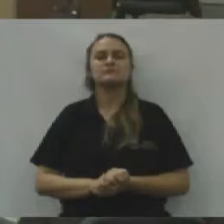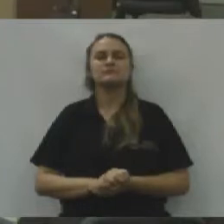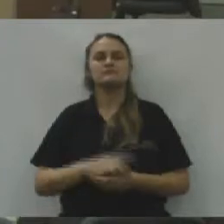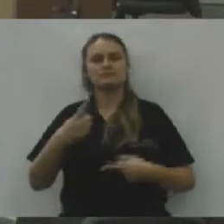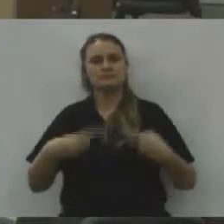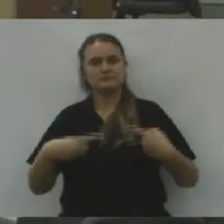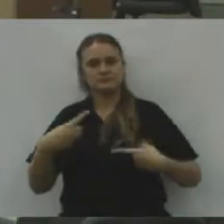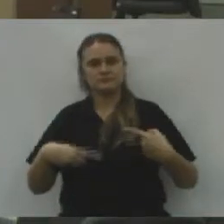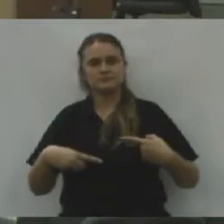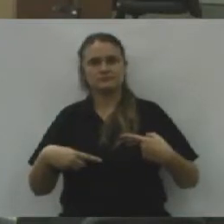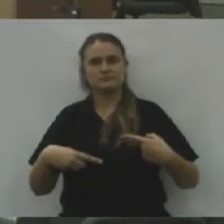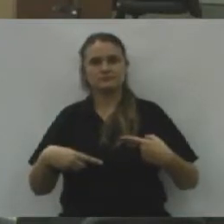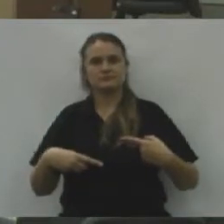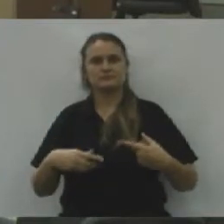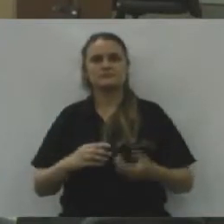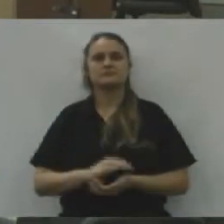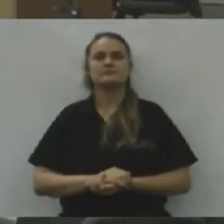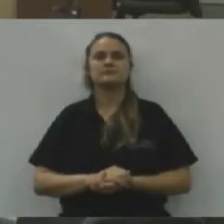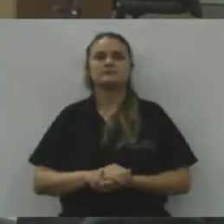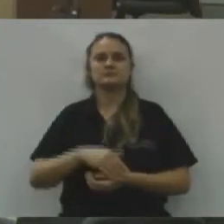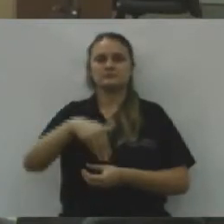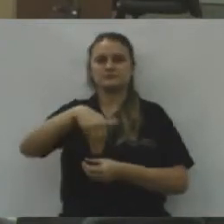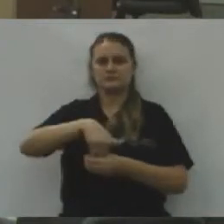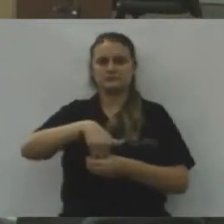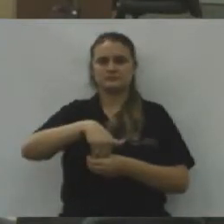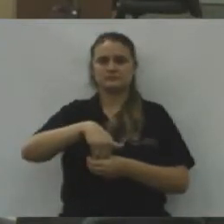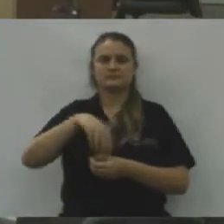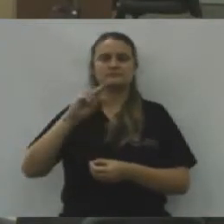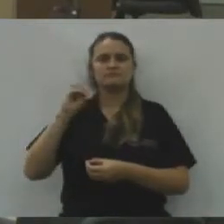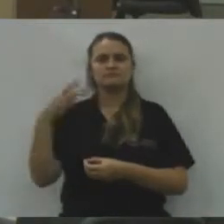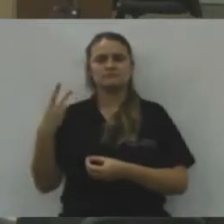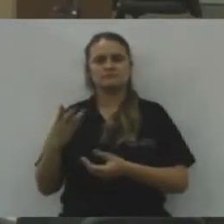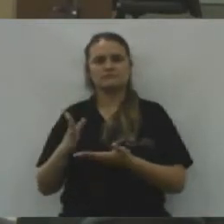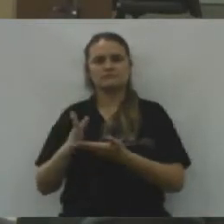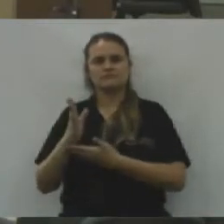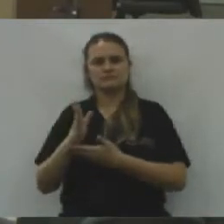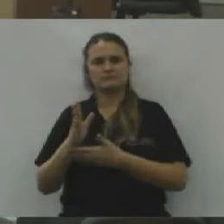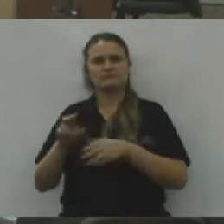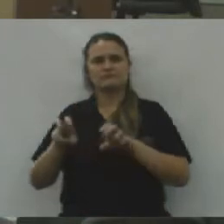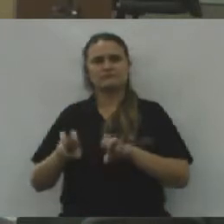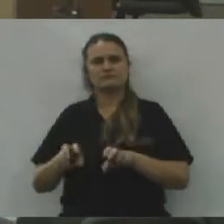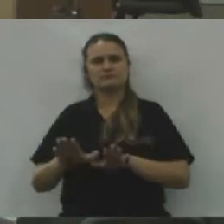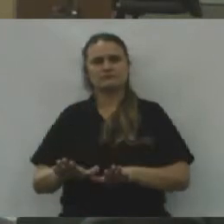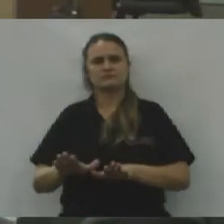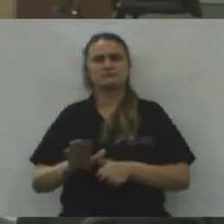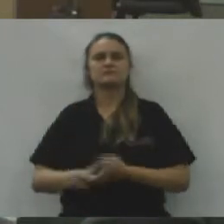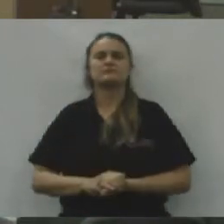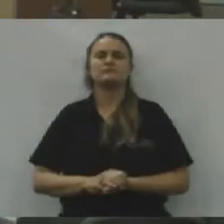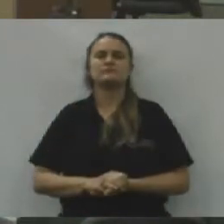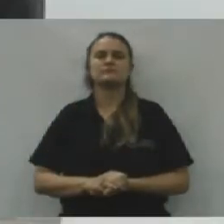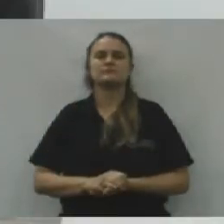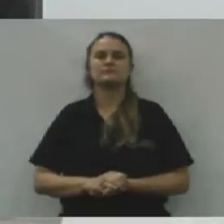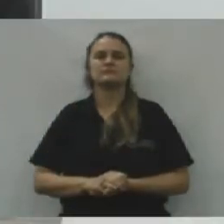Em discussão? Em votação, senhores vereadores que aprovam, permaneçam como estão.